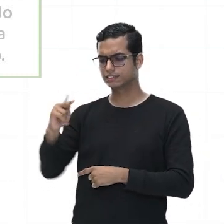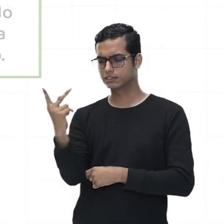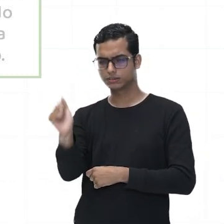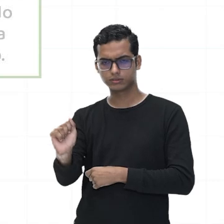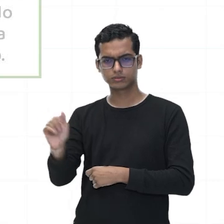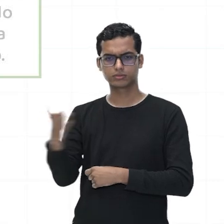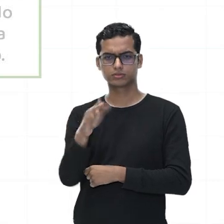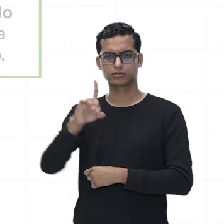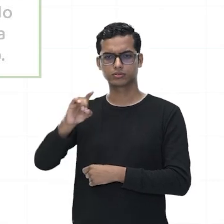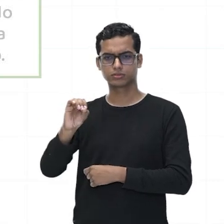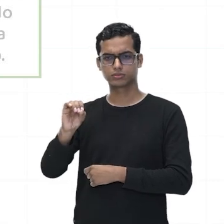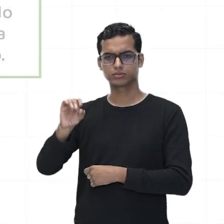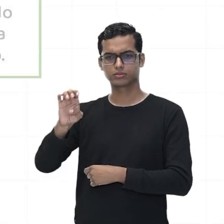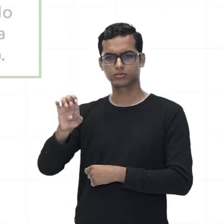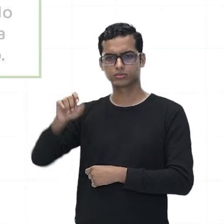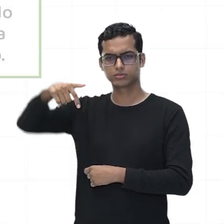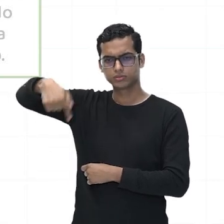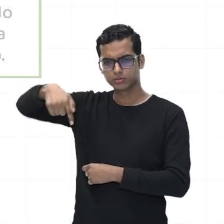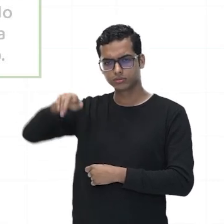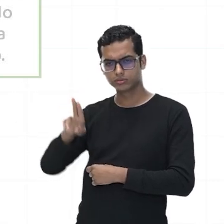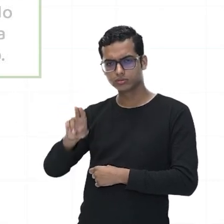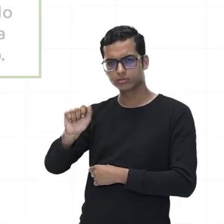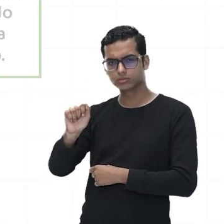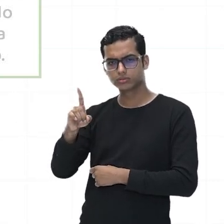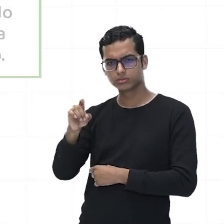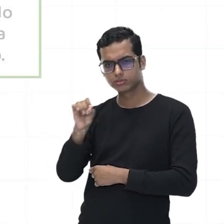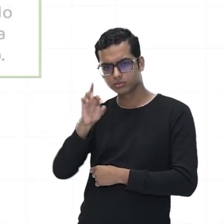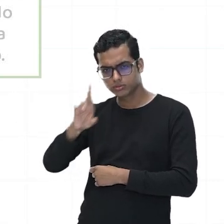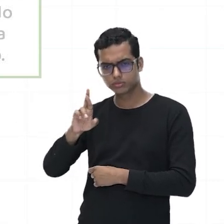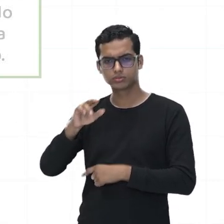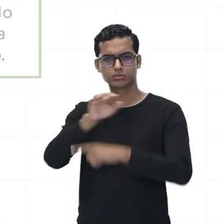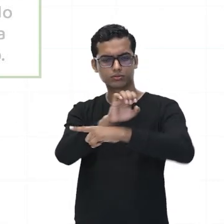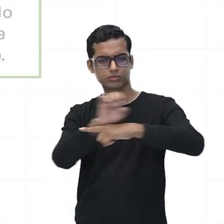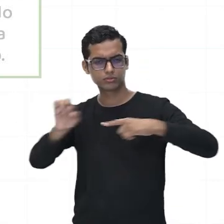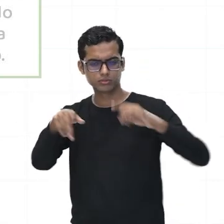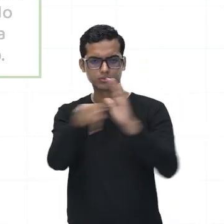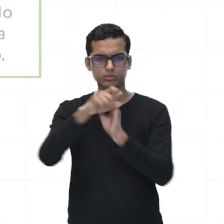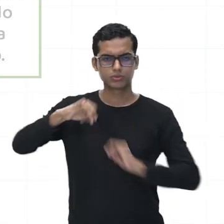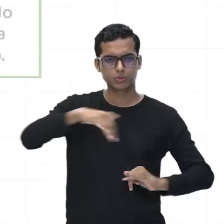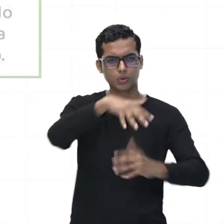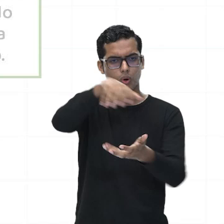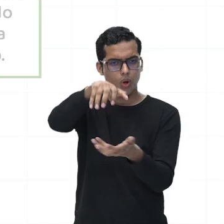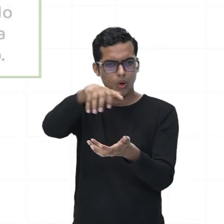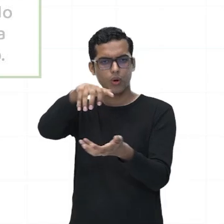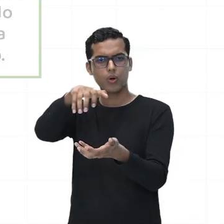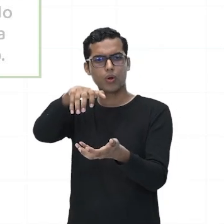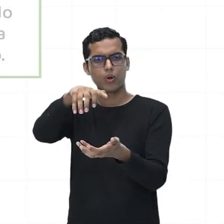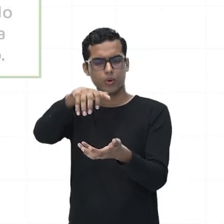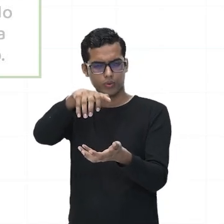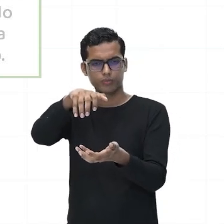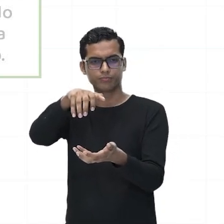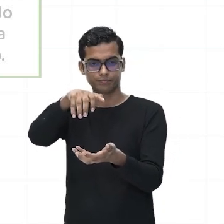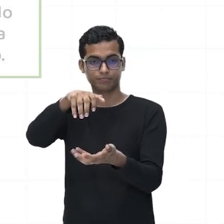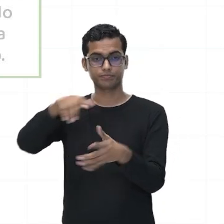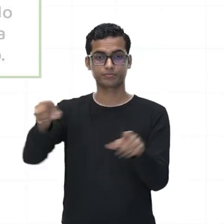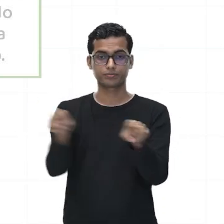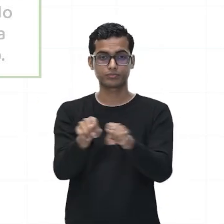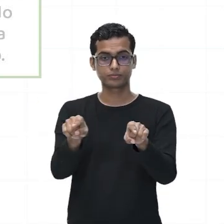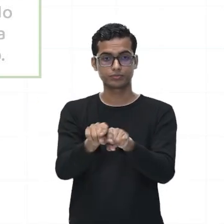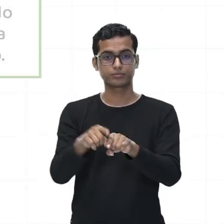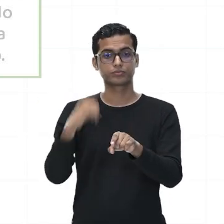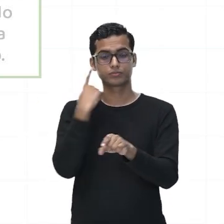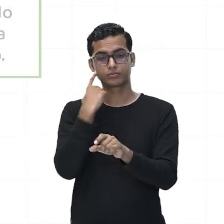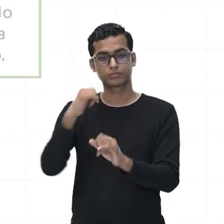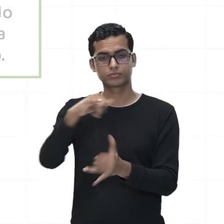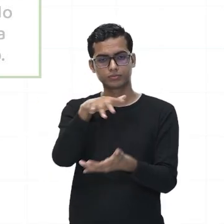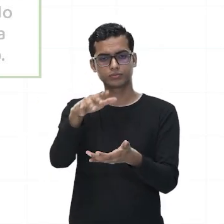um possível achatamento nos polos, as correntes marítimas sofrendo desvio para o oeste e a criação